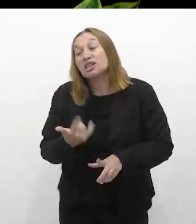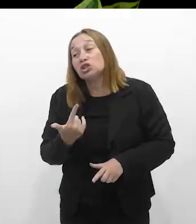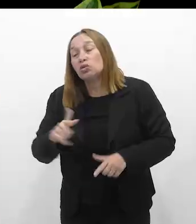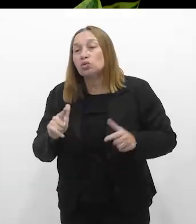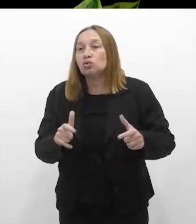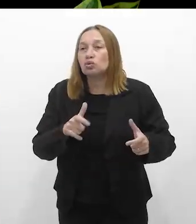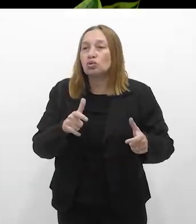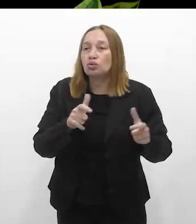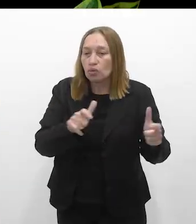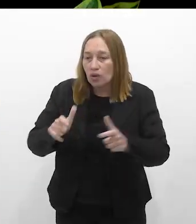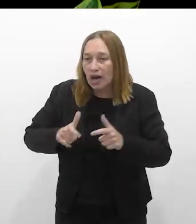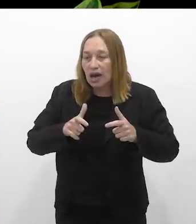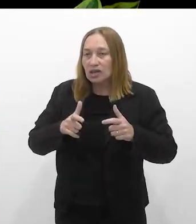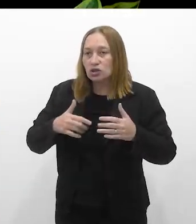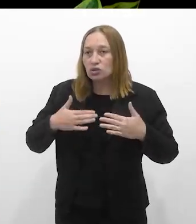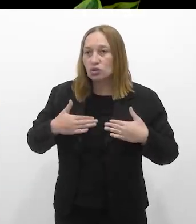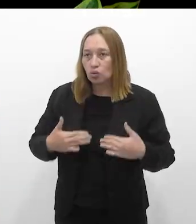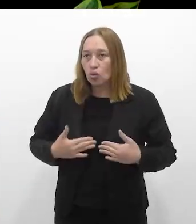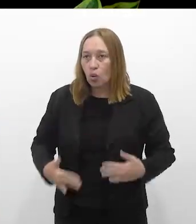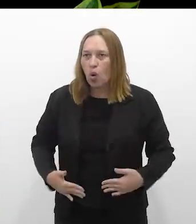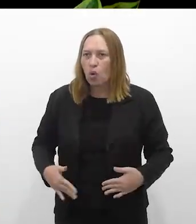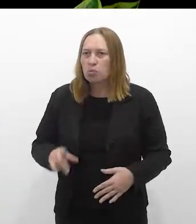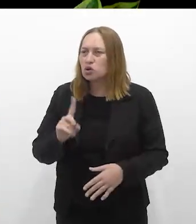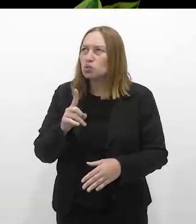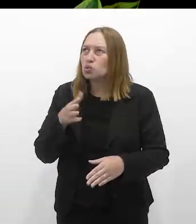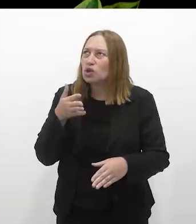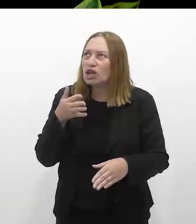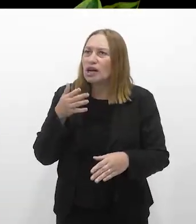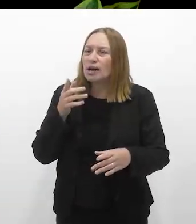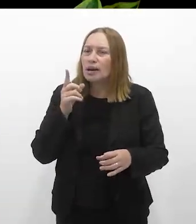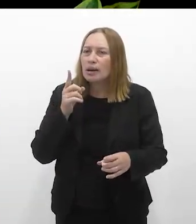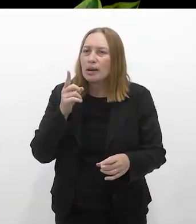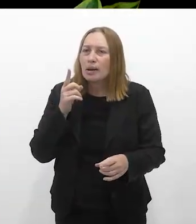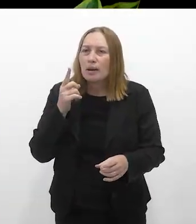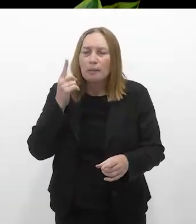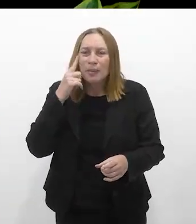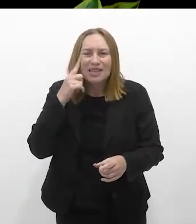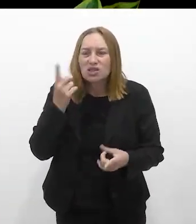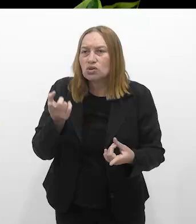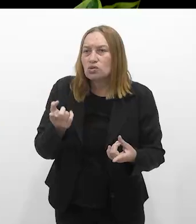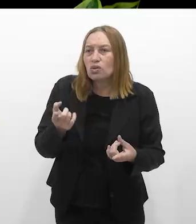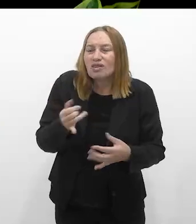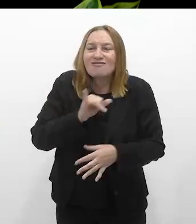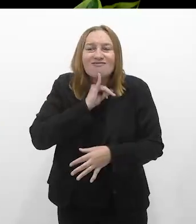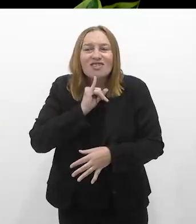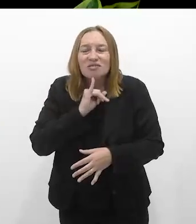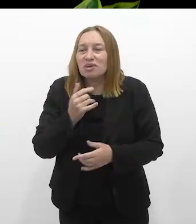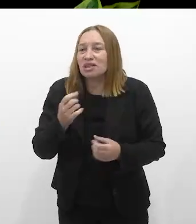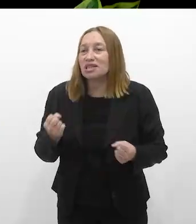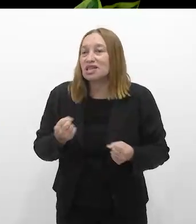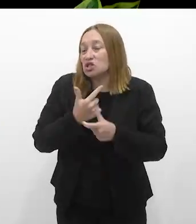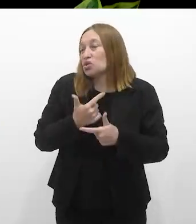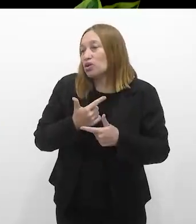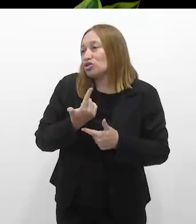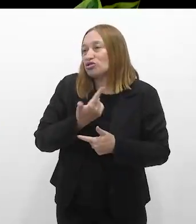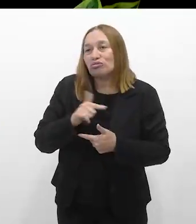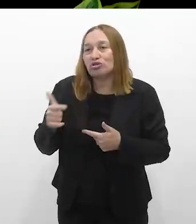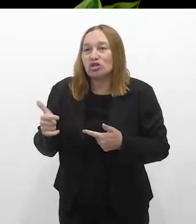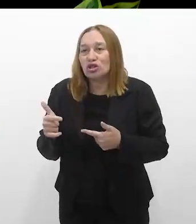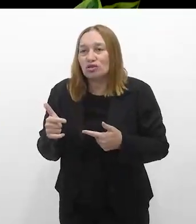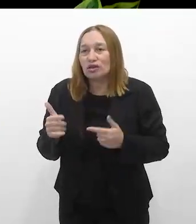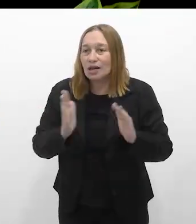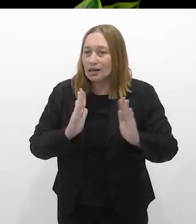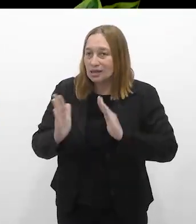falei, em outros locais, ninguém nunca chegou a ligar esses pontos, né? Infelizmente, eu não tive essa